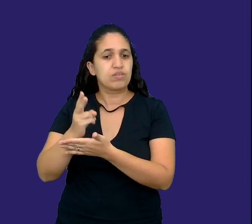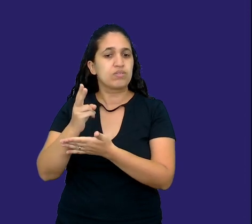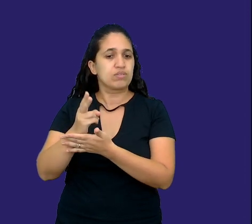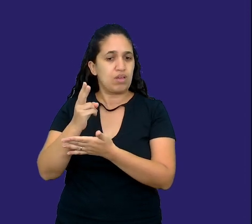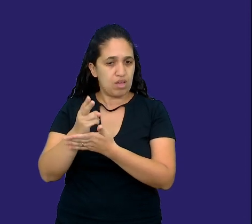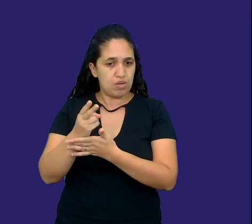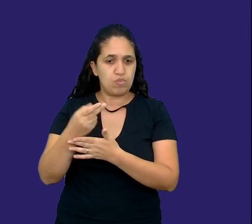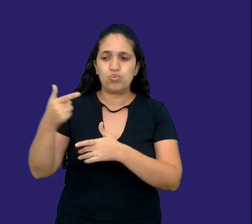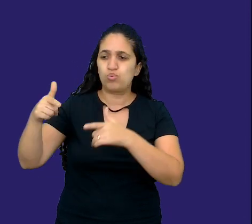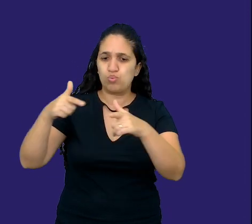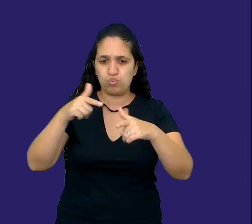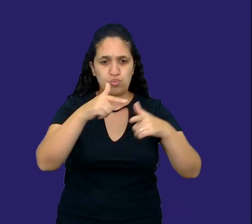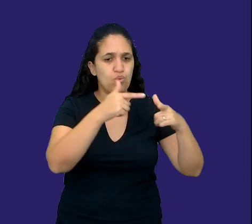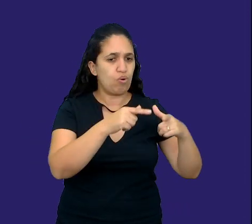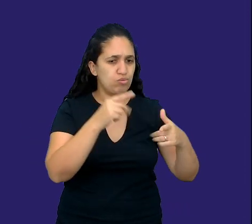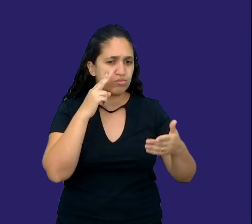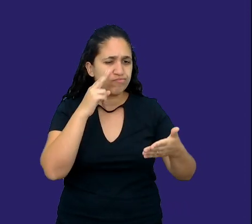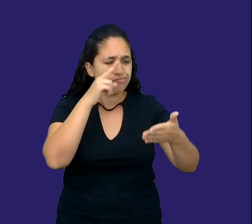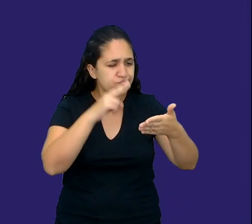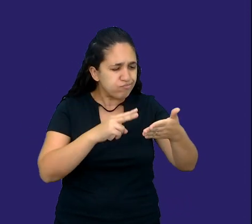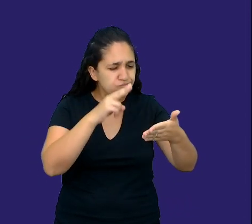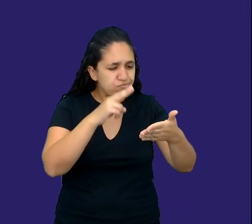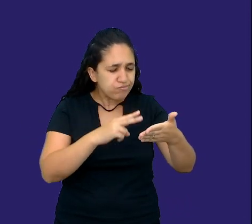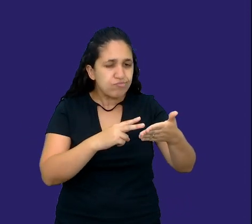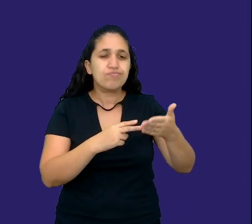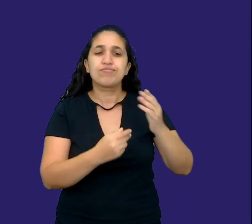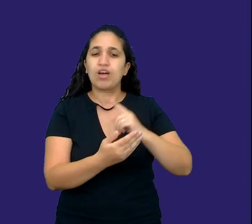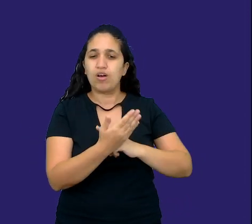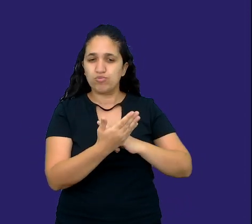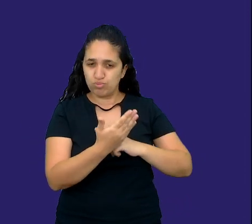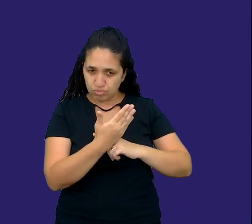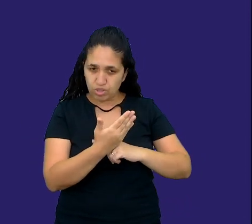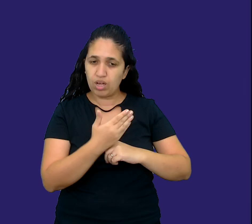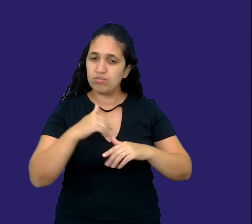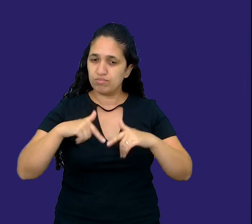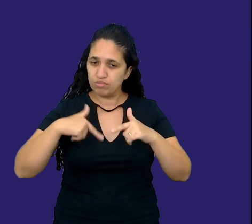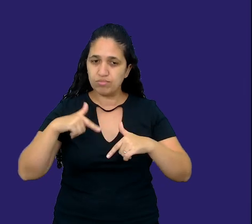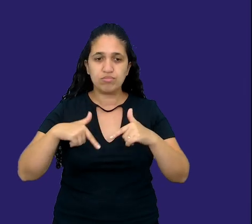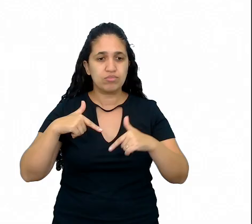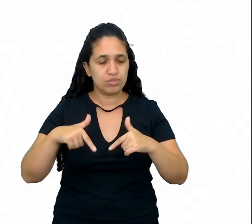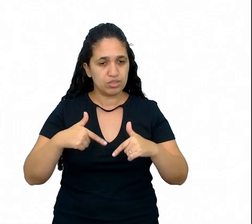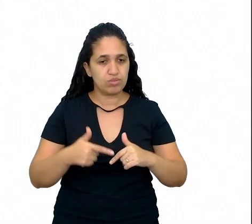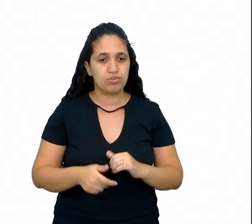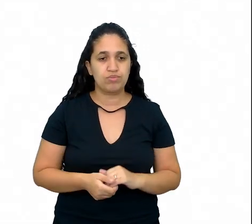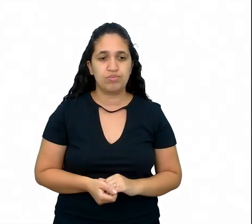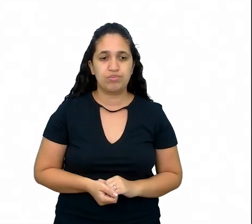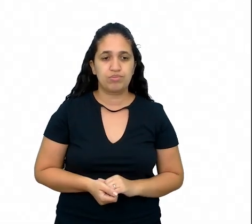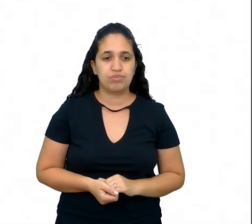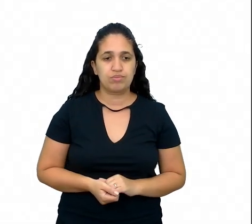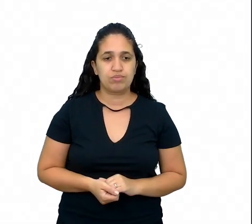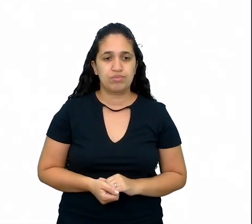os outros para dar um suporte aí para o trabalho de vocês.